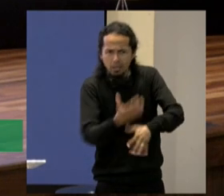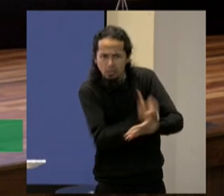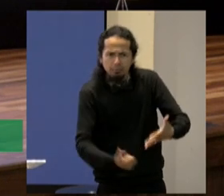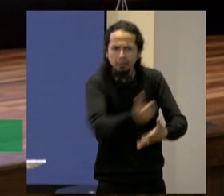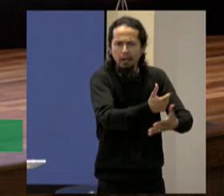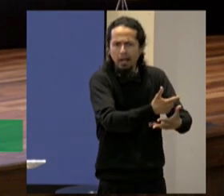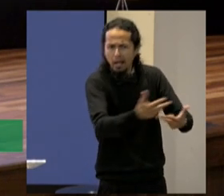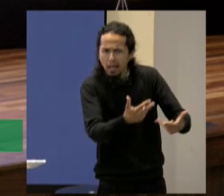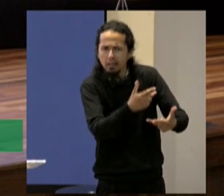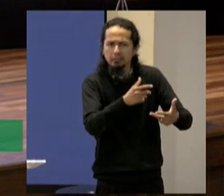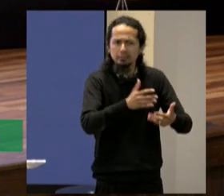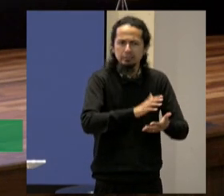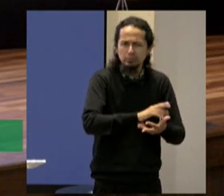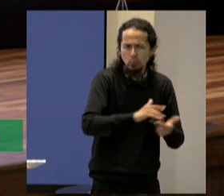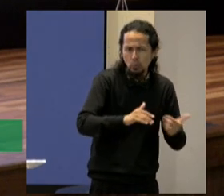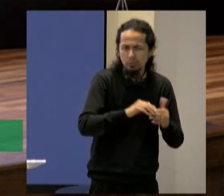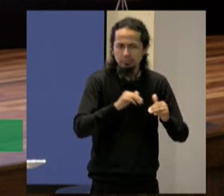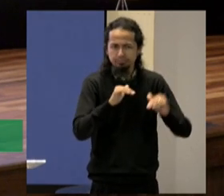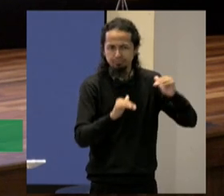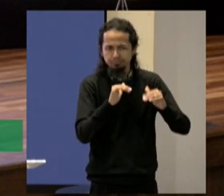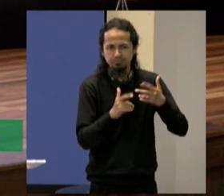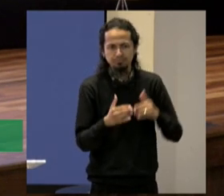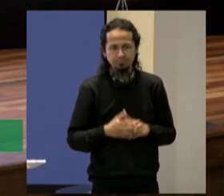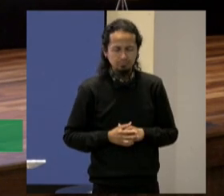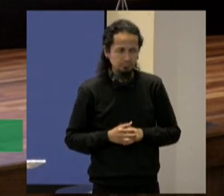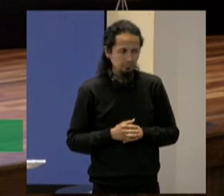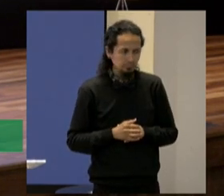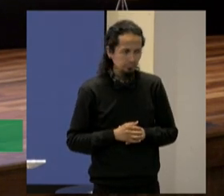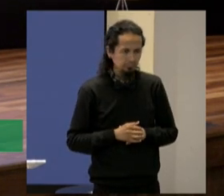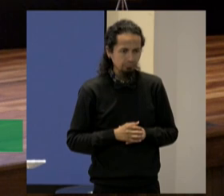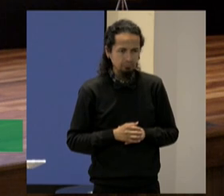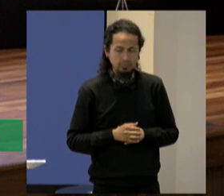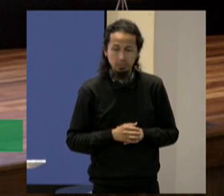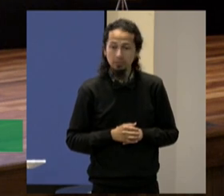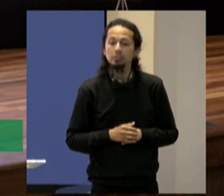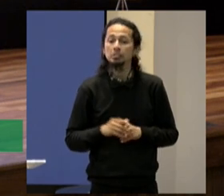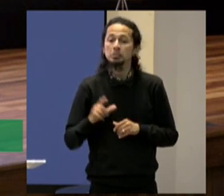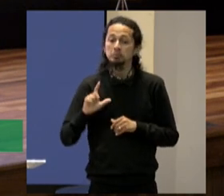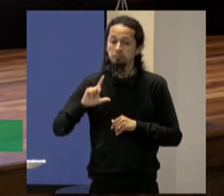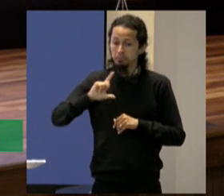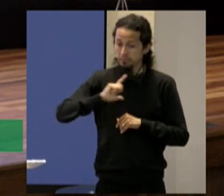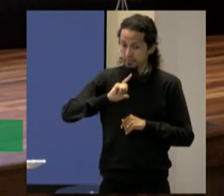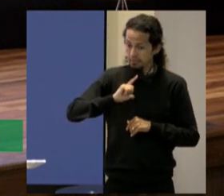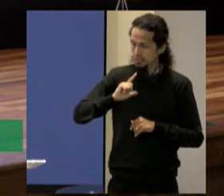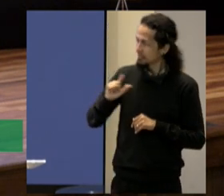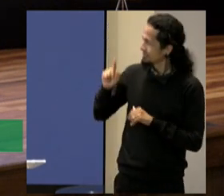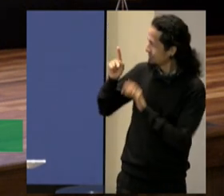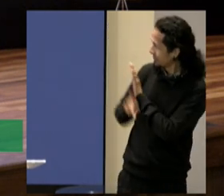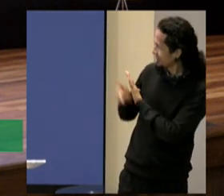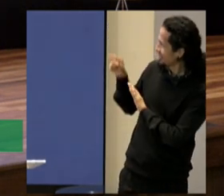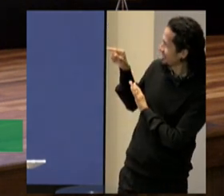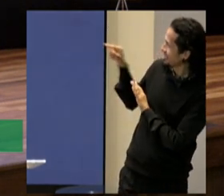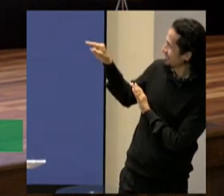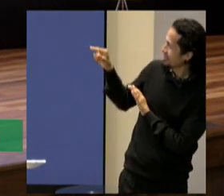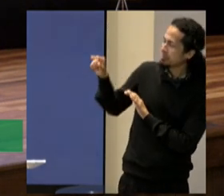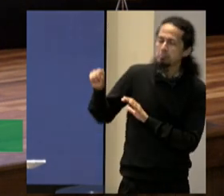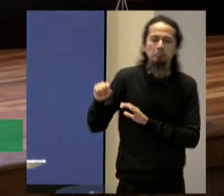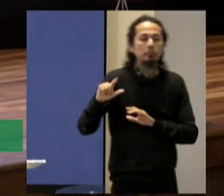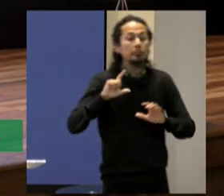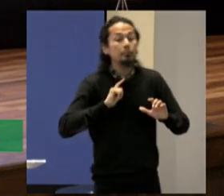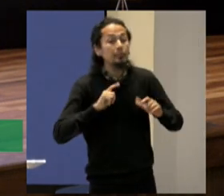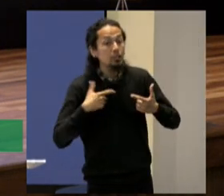O projeto tem um grupo articulador, porque a gente pensa assim, um projeto, você tem que ter um grupo que esteja movimentando e fazendo